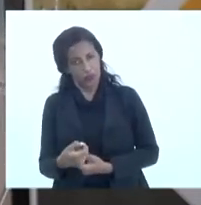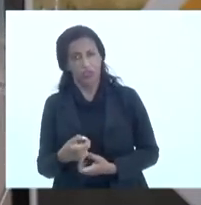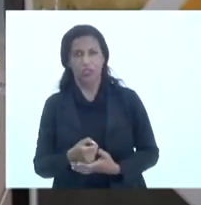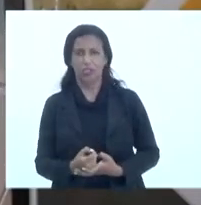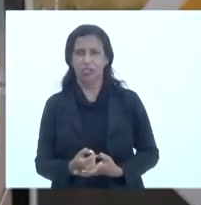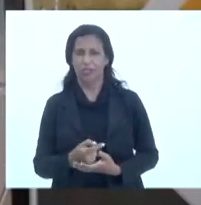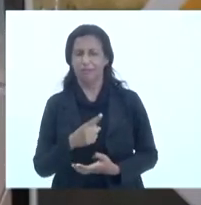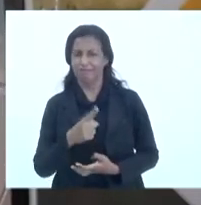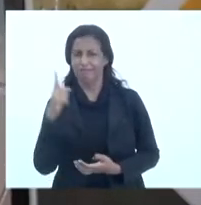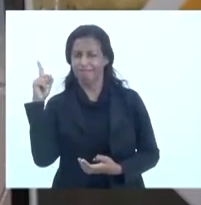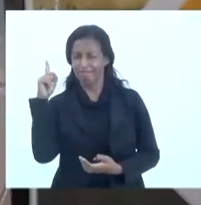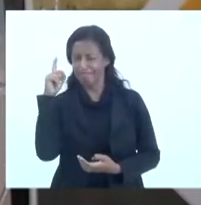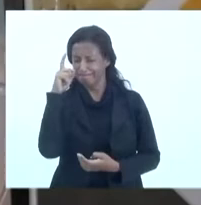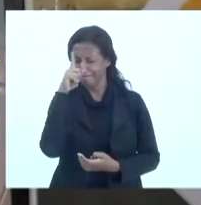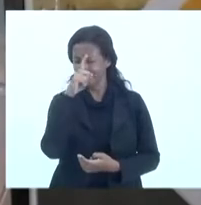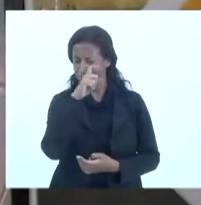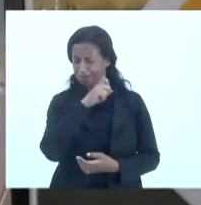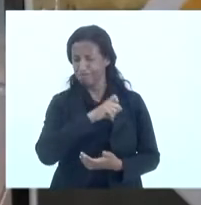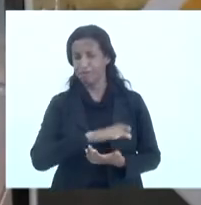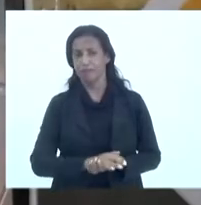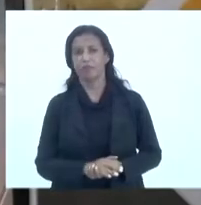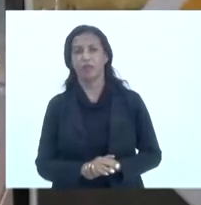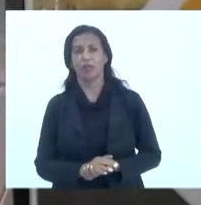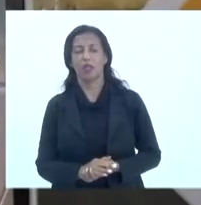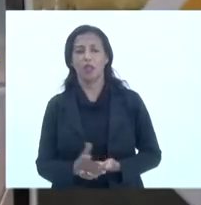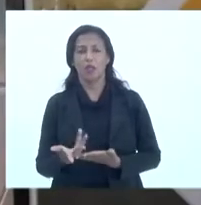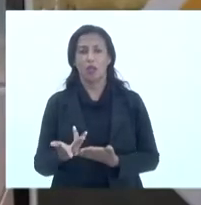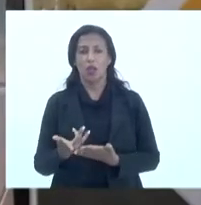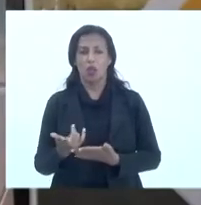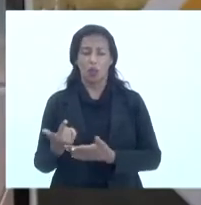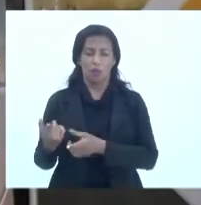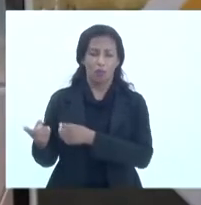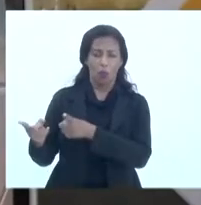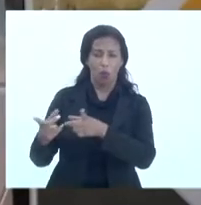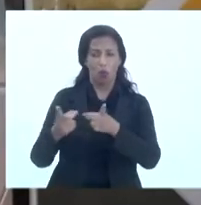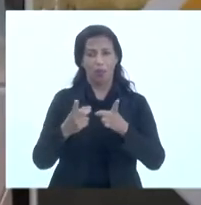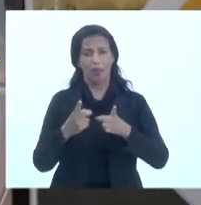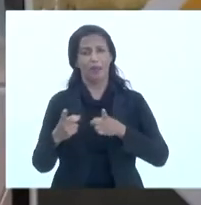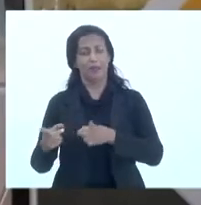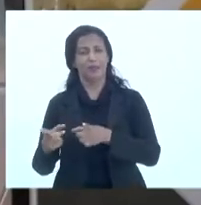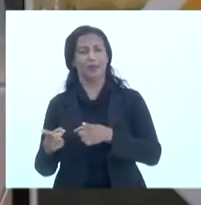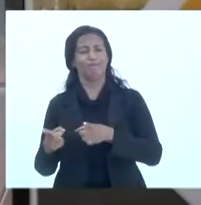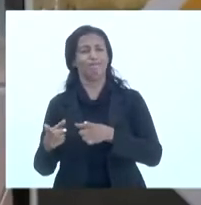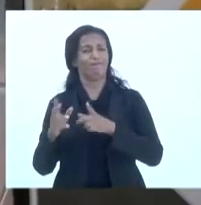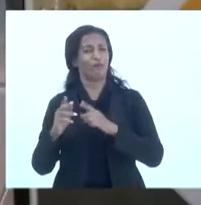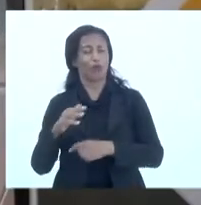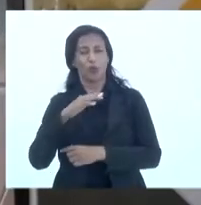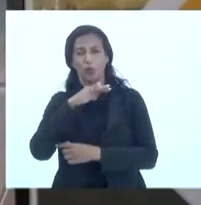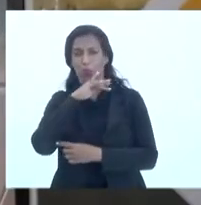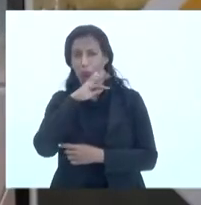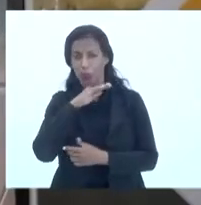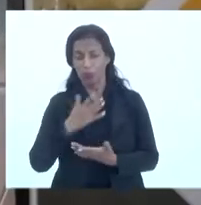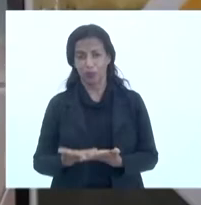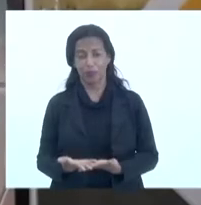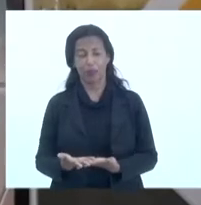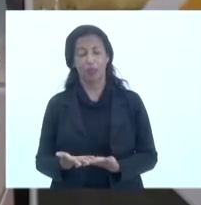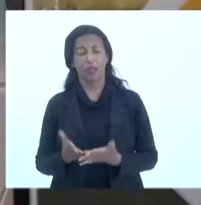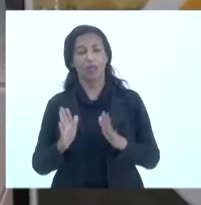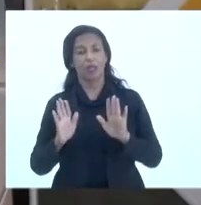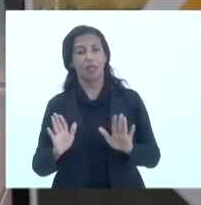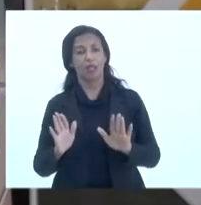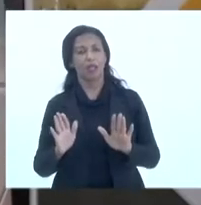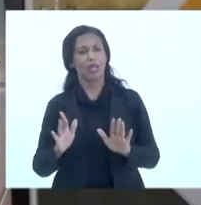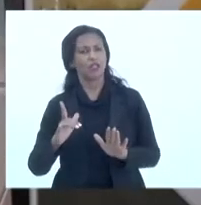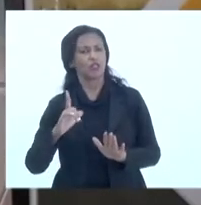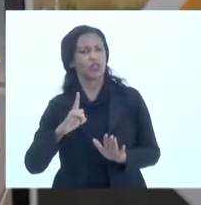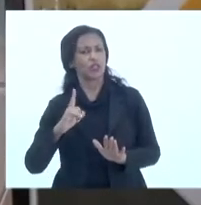2020 foi muito, para o comerciante aqui foi muito ruim, e a gente está com uma